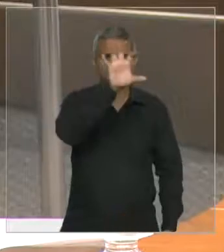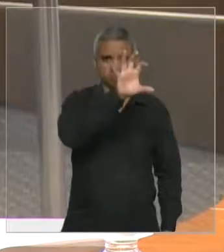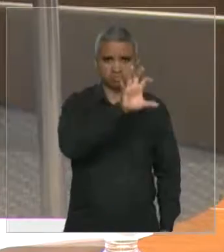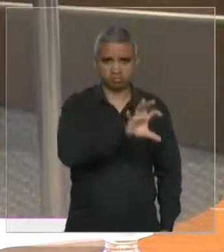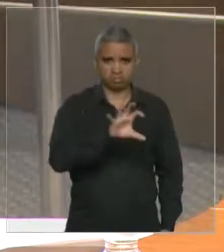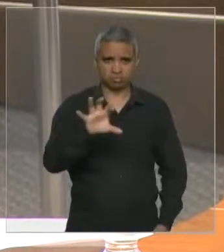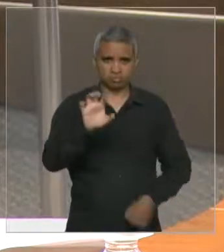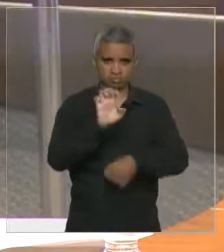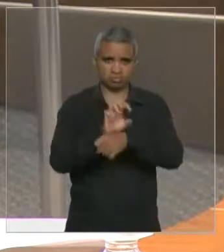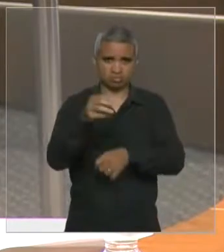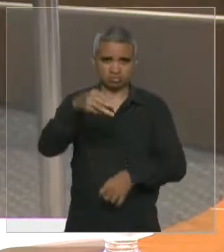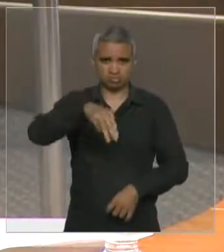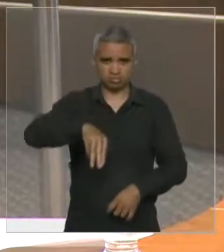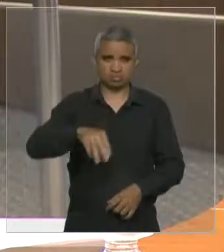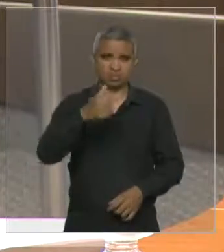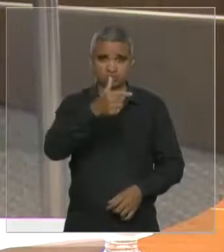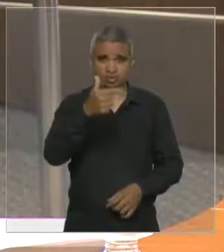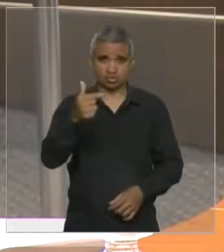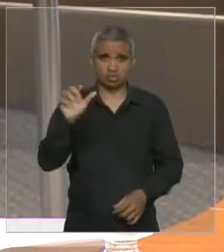no Estado do Maranhão. Ou seja,